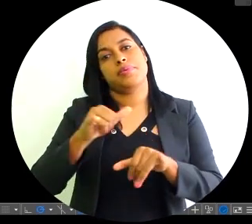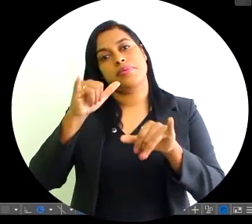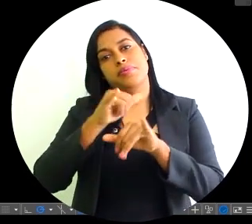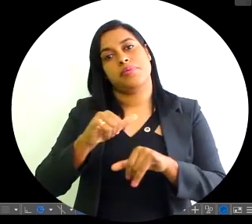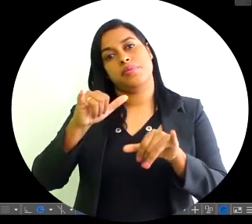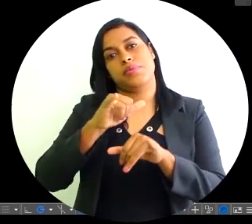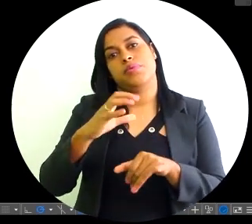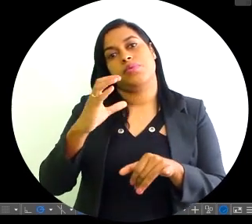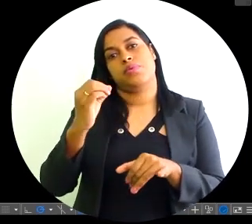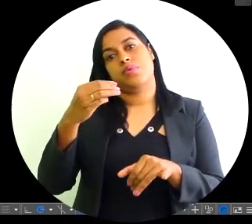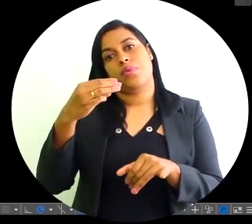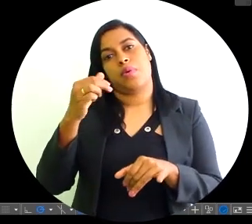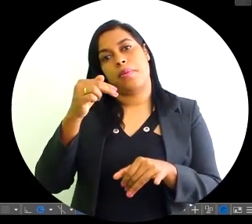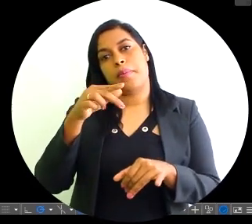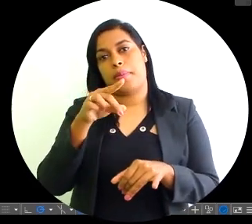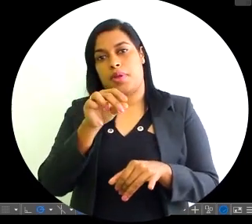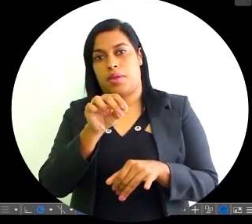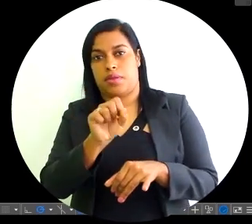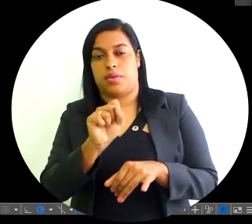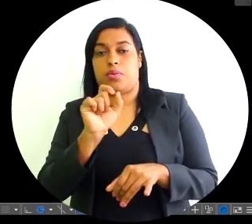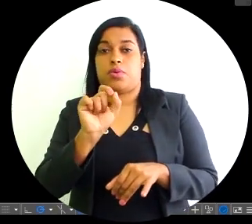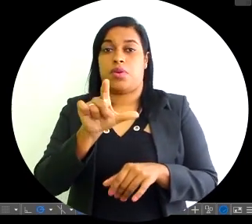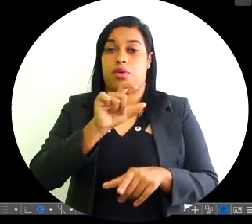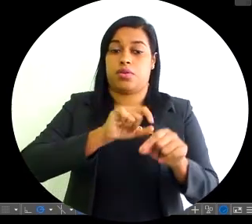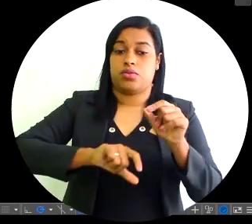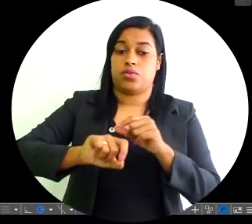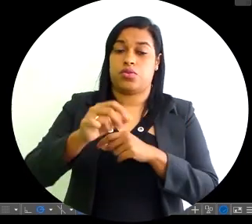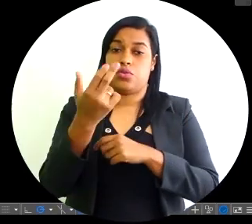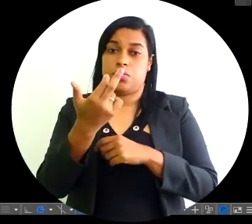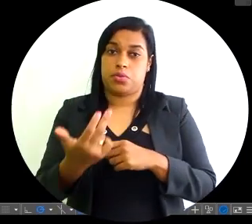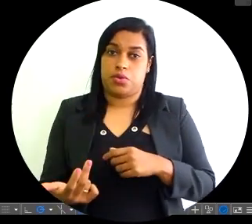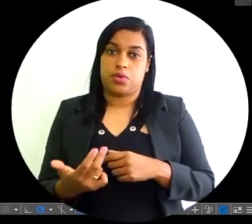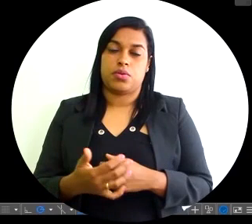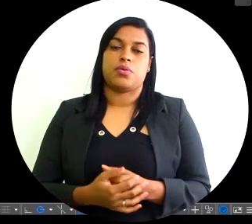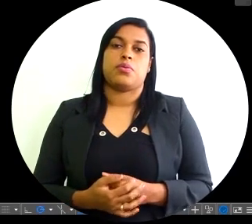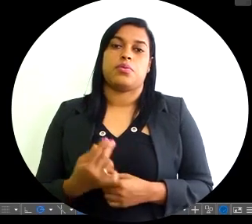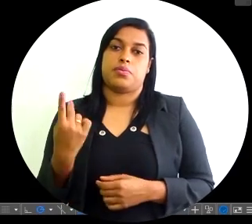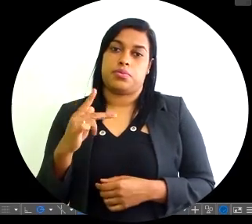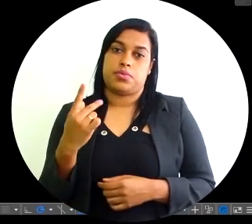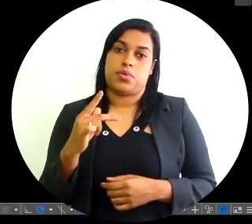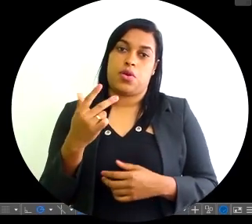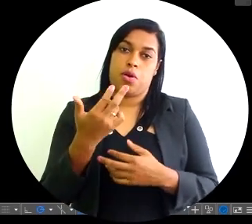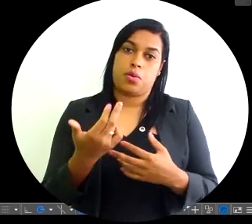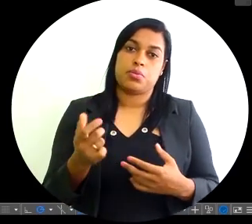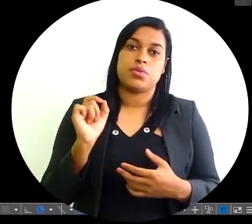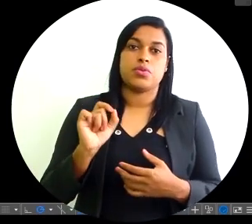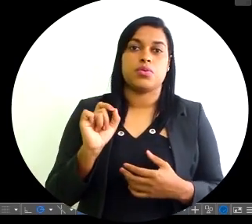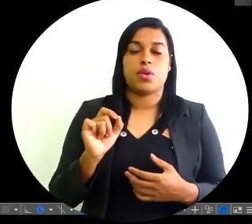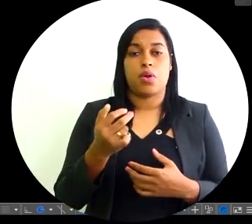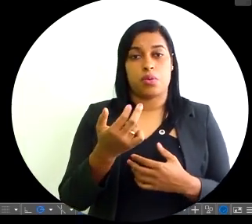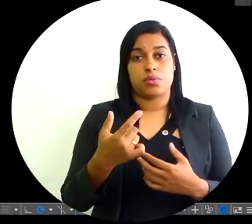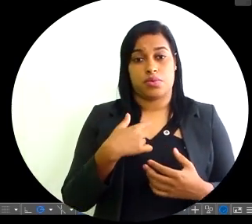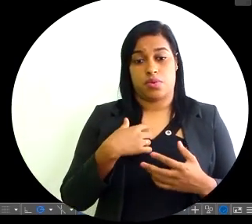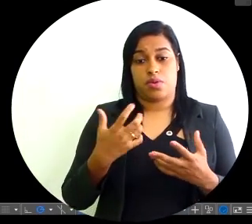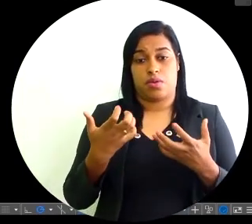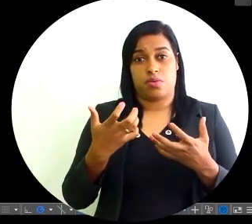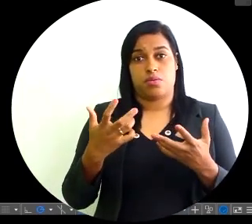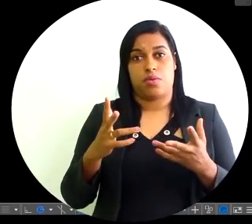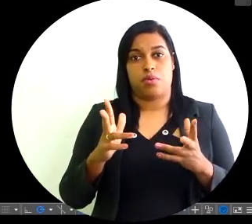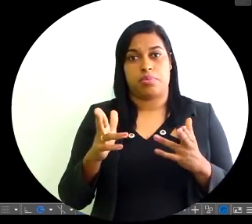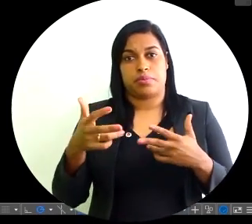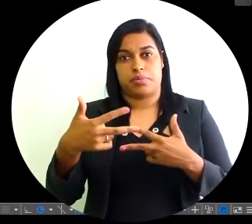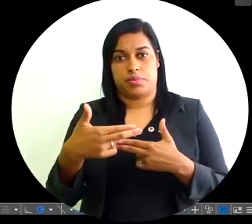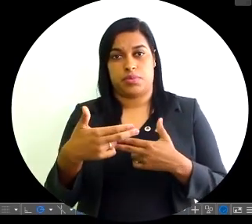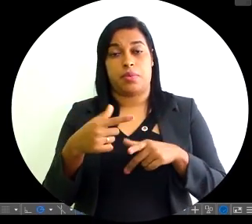primeira informação que a barra de comandos me oferece é selecione o objeto. Nesse caso, é o objeto, não o objeto que eu